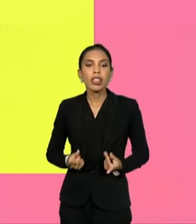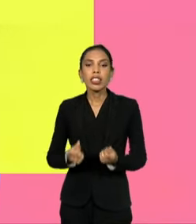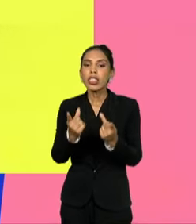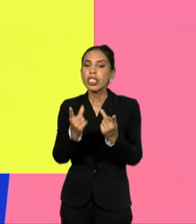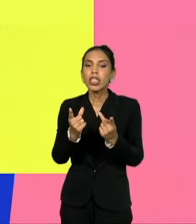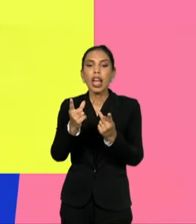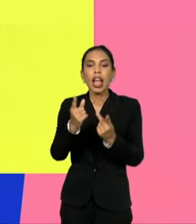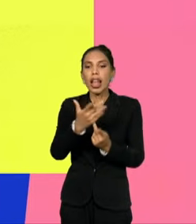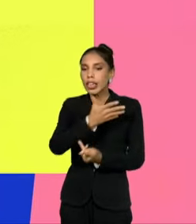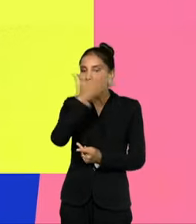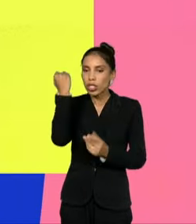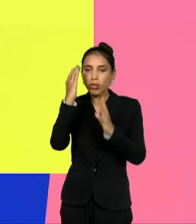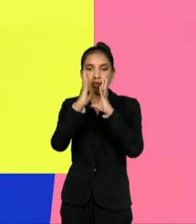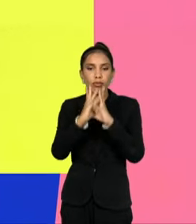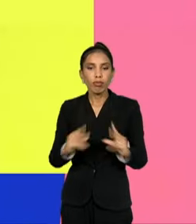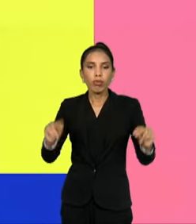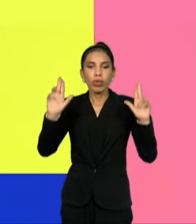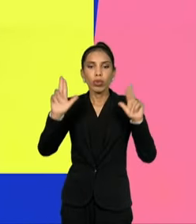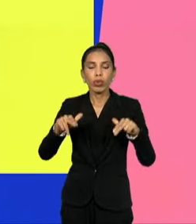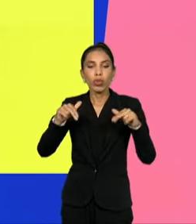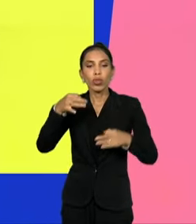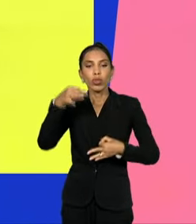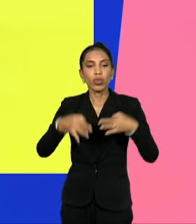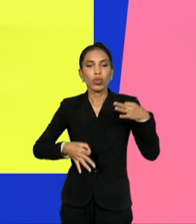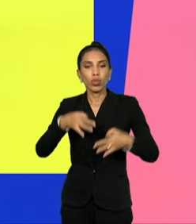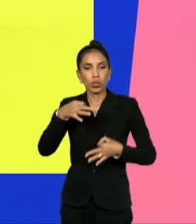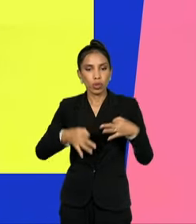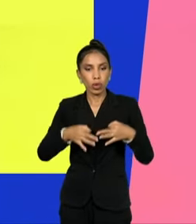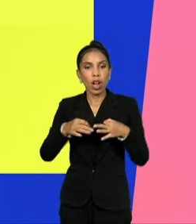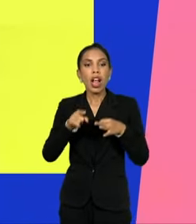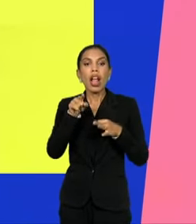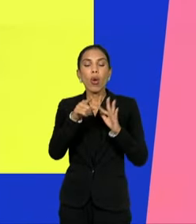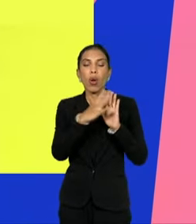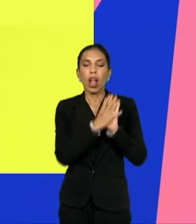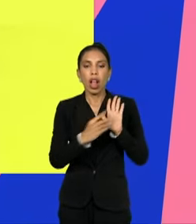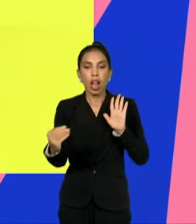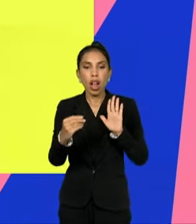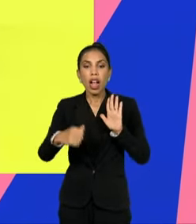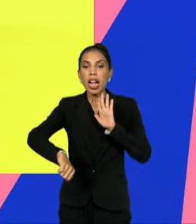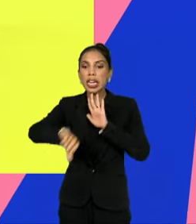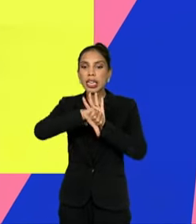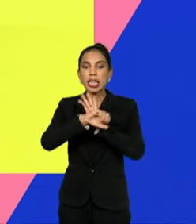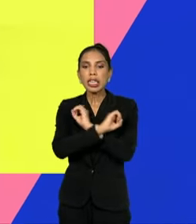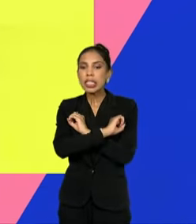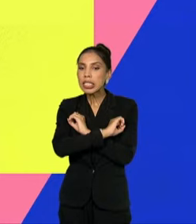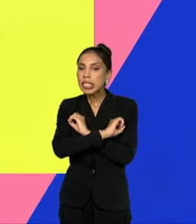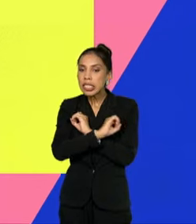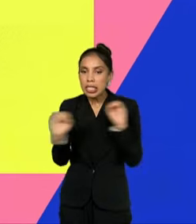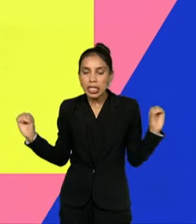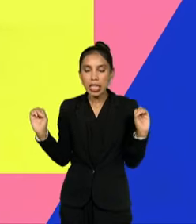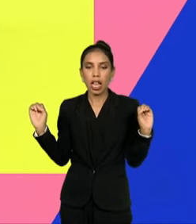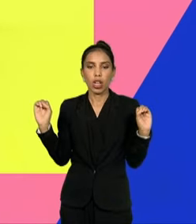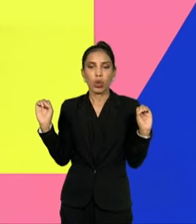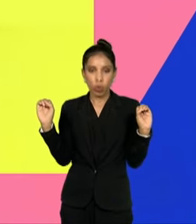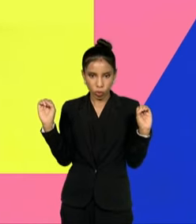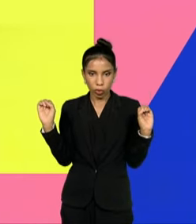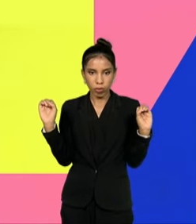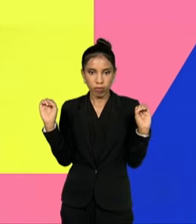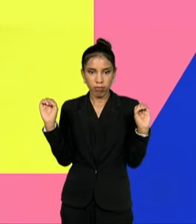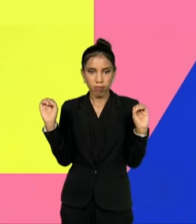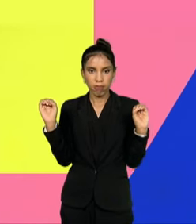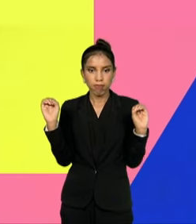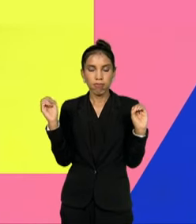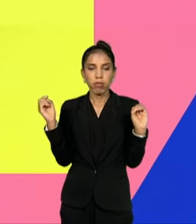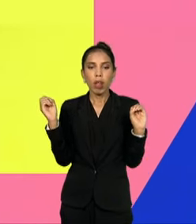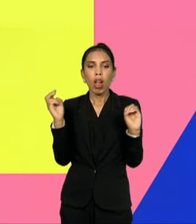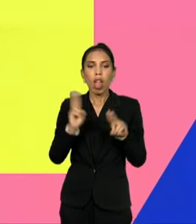jamais será esquecida. Justiça seja feita, que fique o exemplo. Crime nenhum fica sem solução. Um abraço a todos.